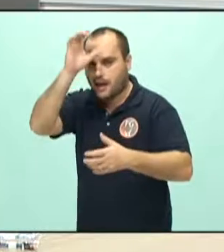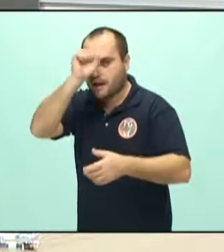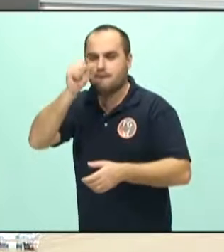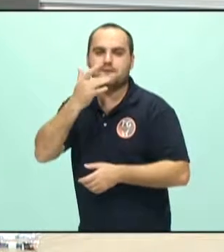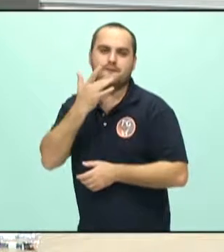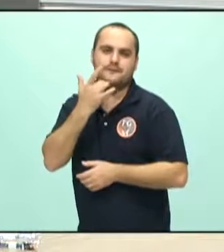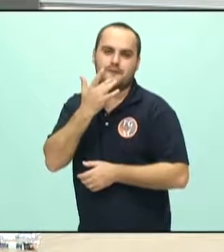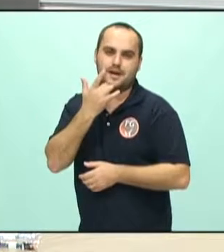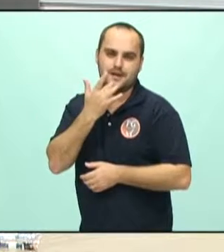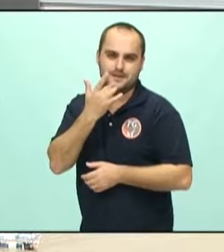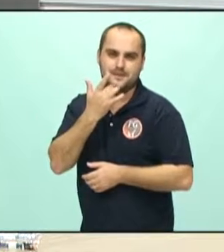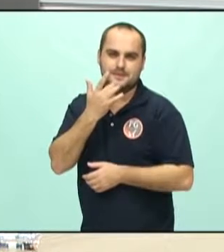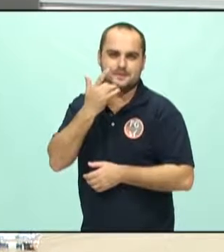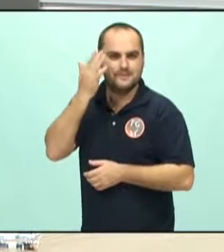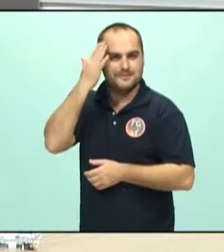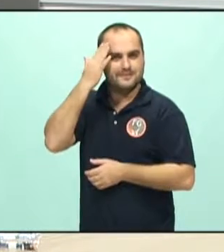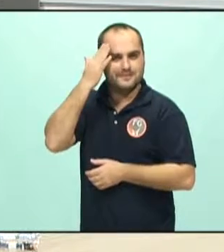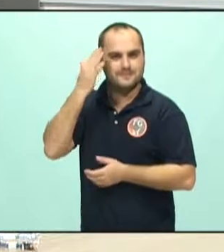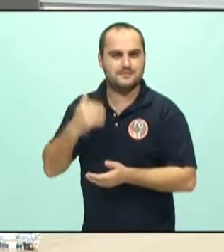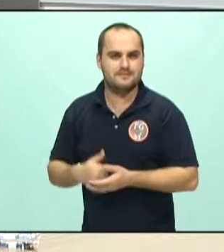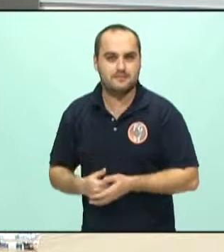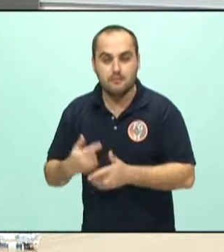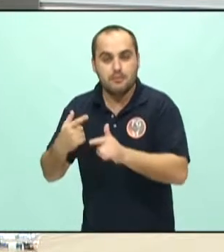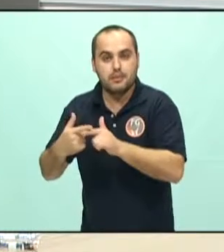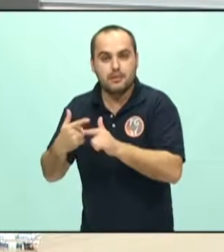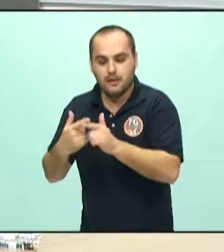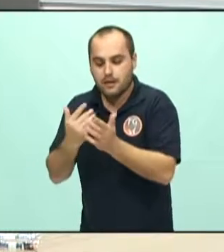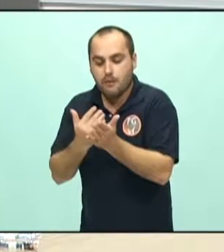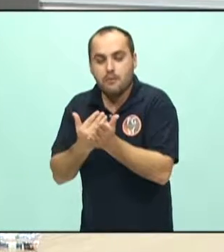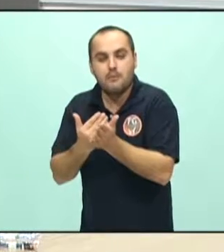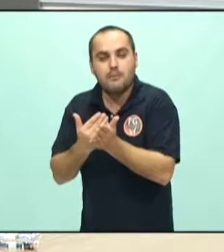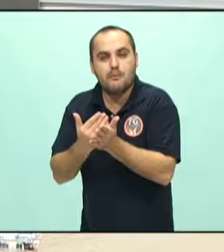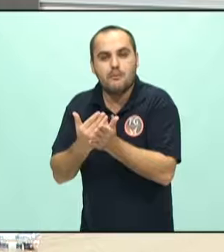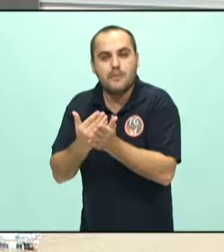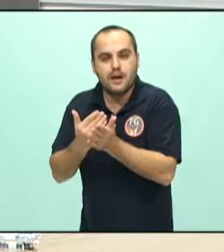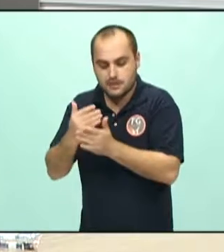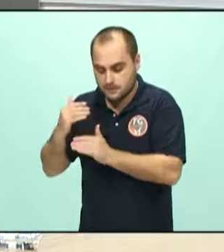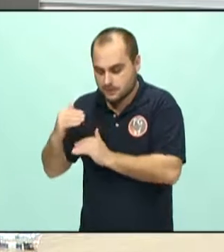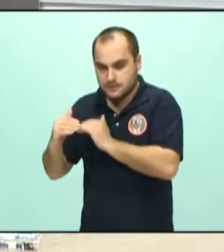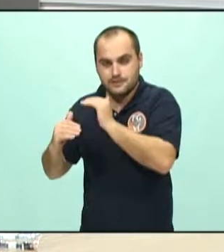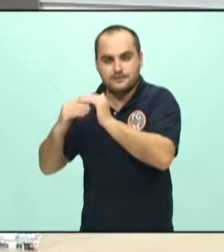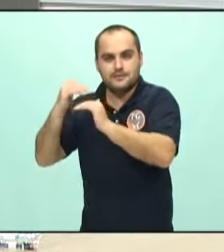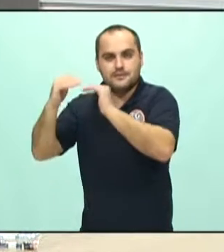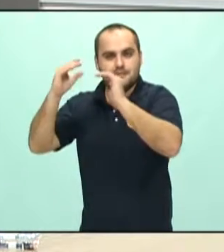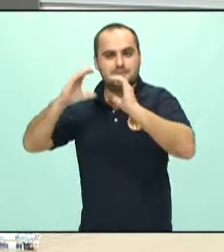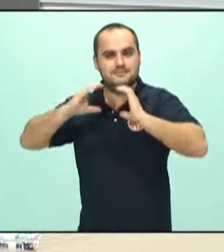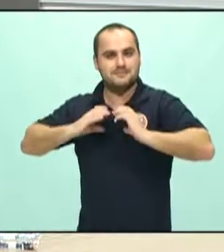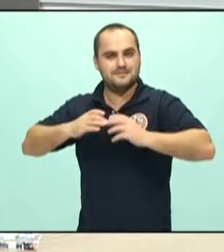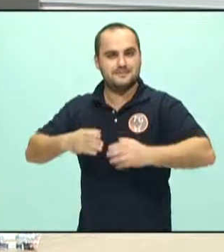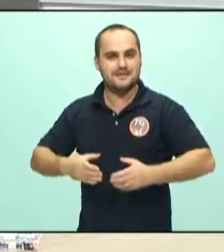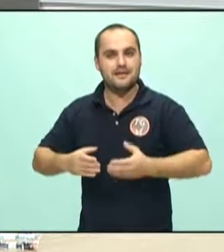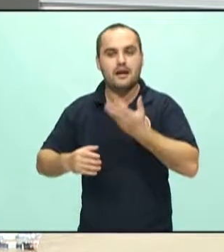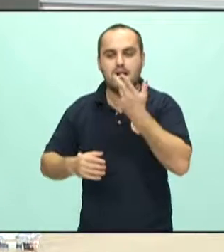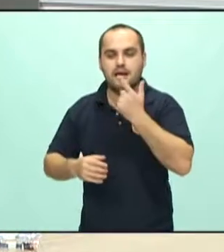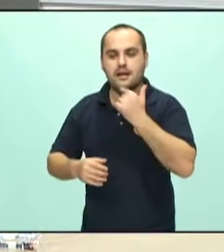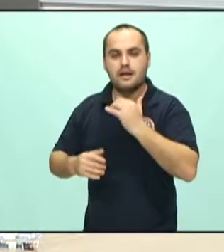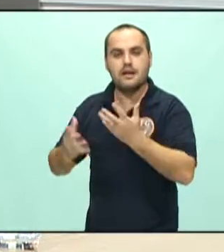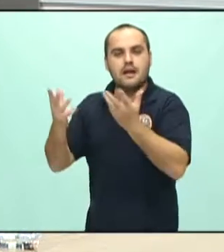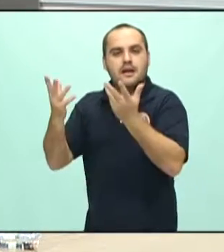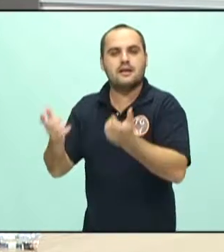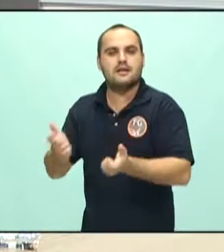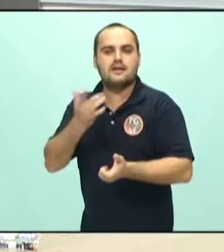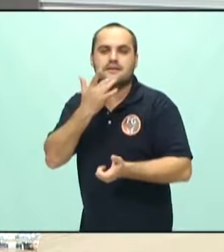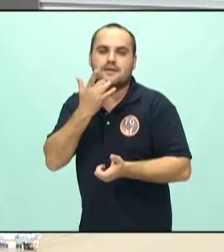digamos assim menos impactante porque ela está no início de um comportamento e desenvolvendo alguns comportamentos e aquela questão também da